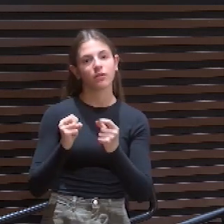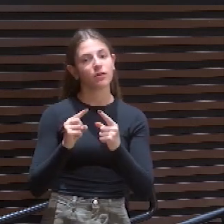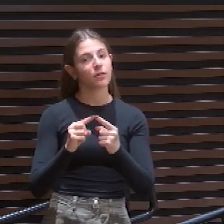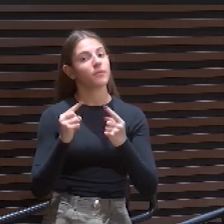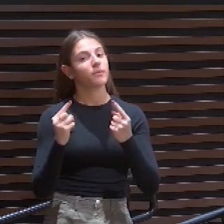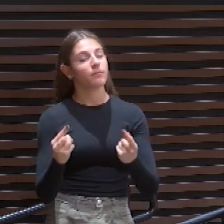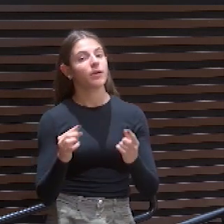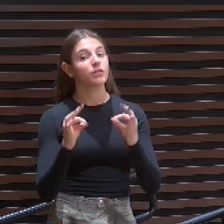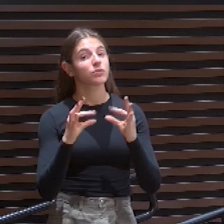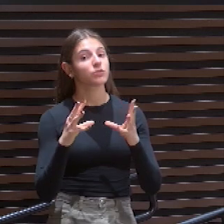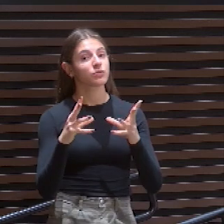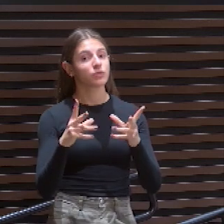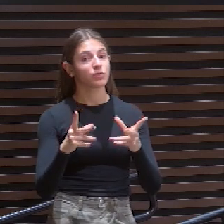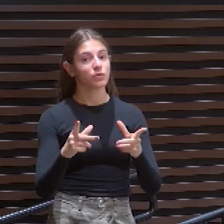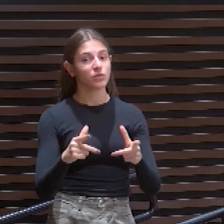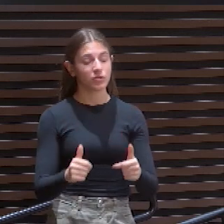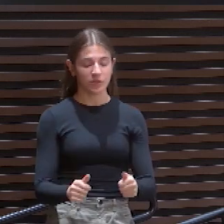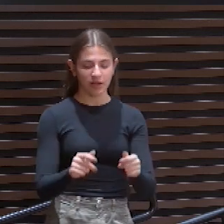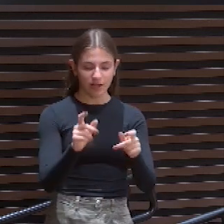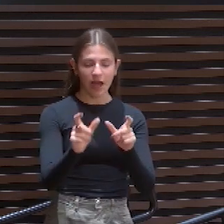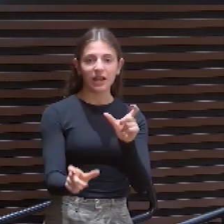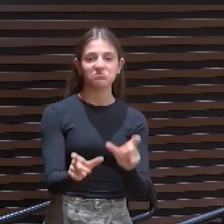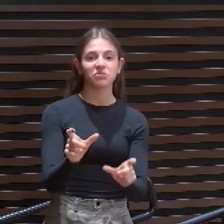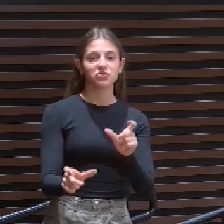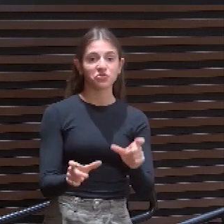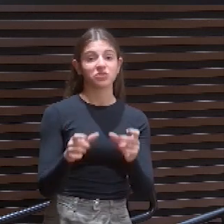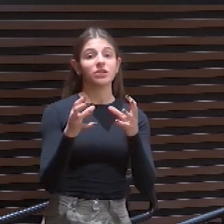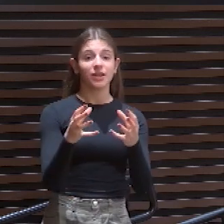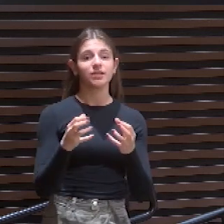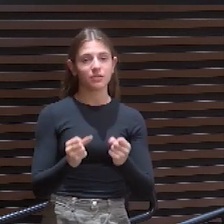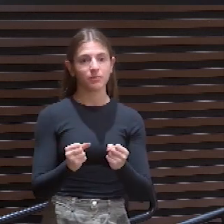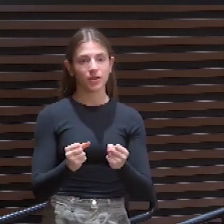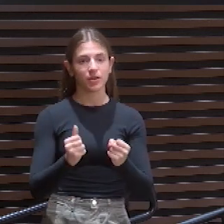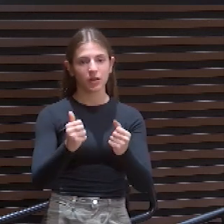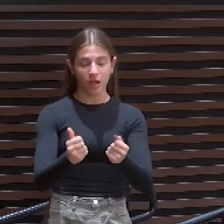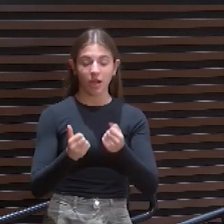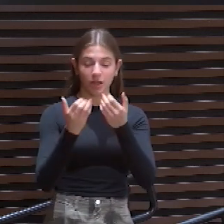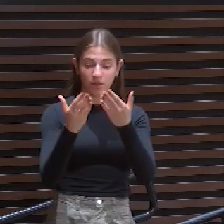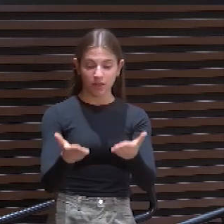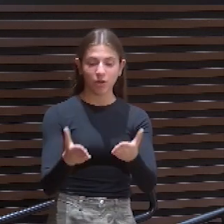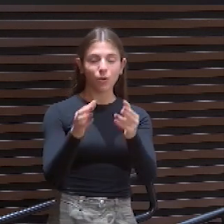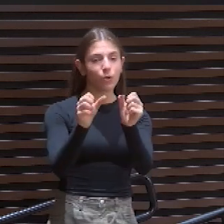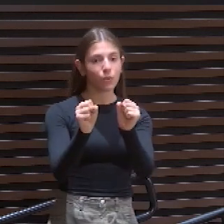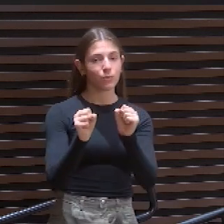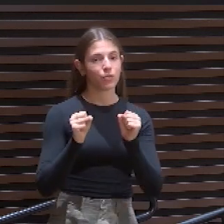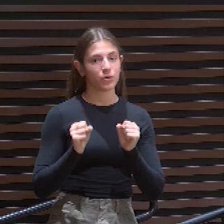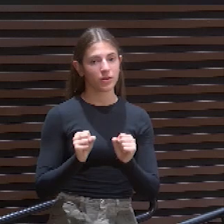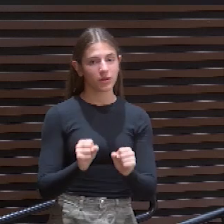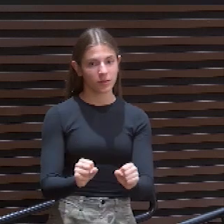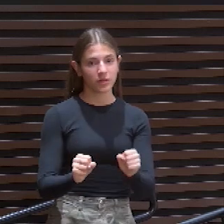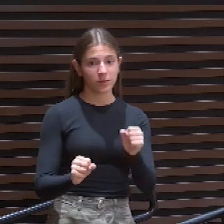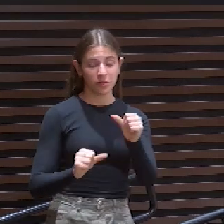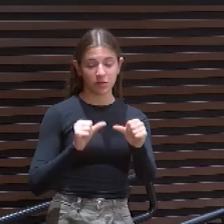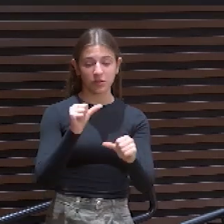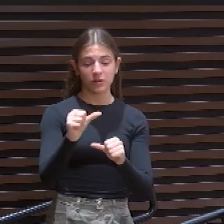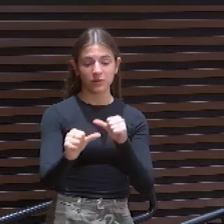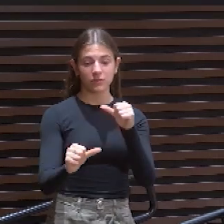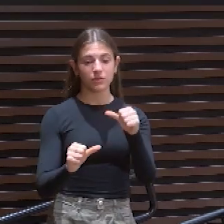a todos quantos o receberam, deu-lhes o poder de